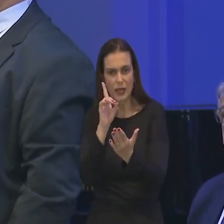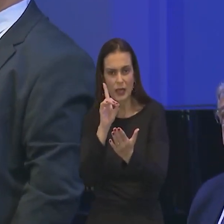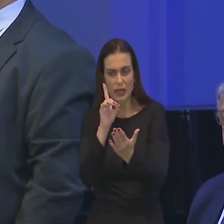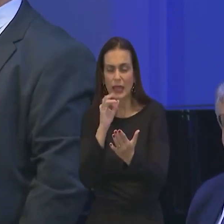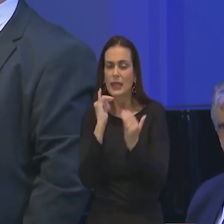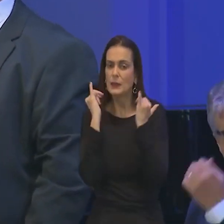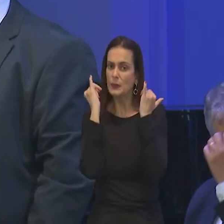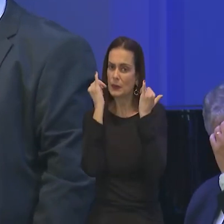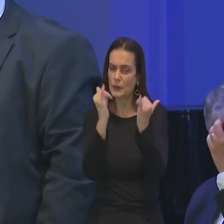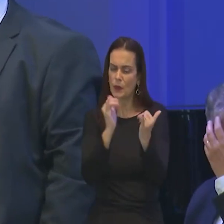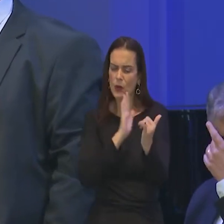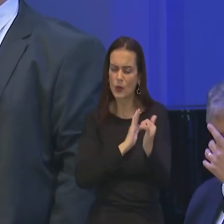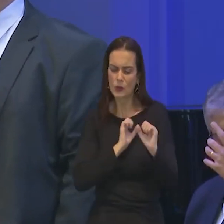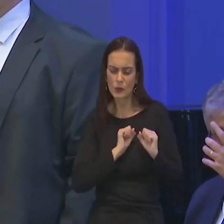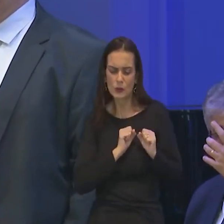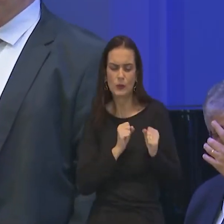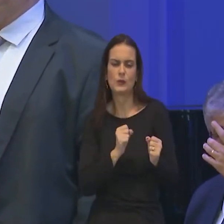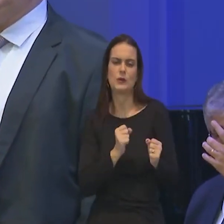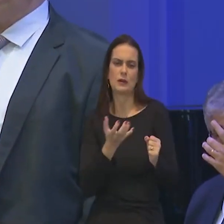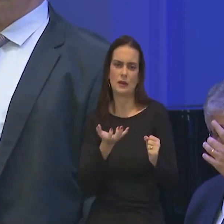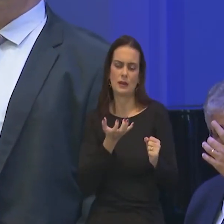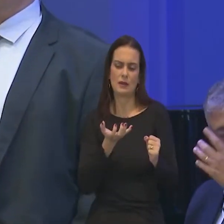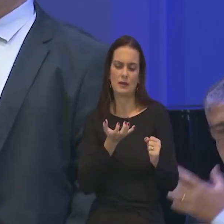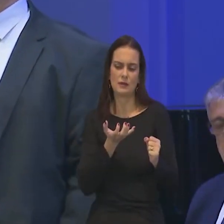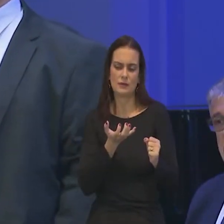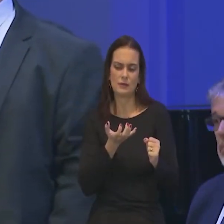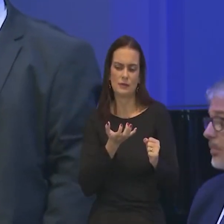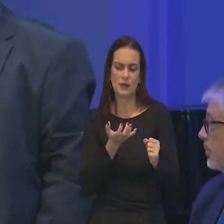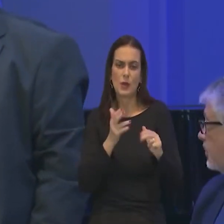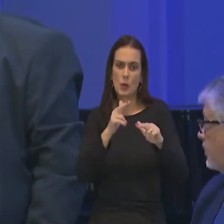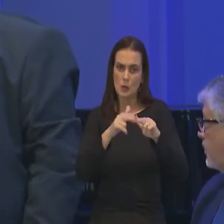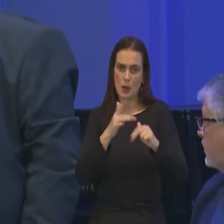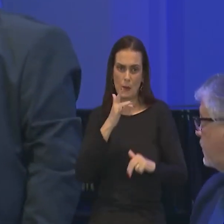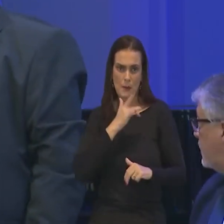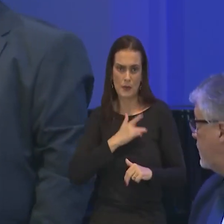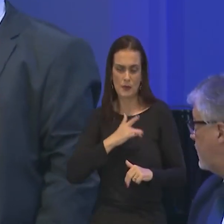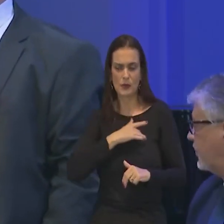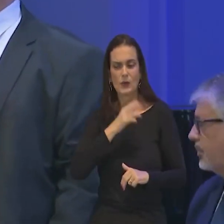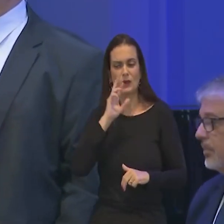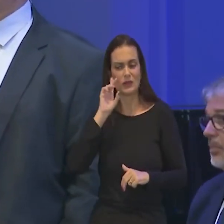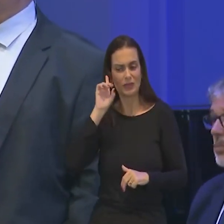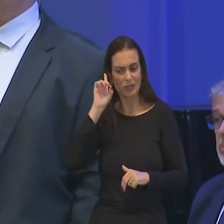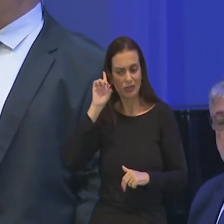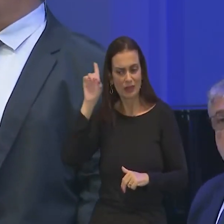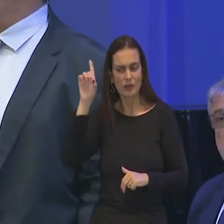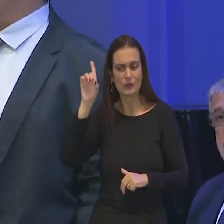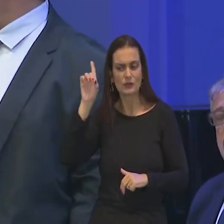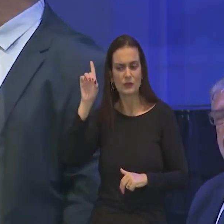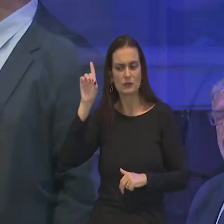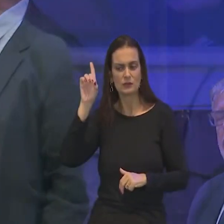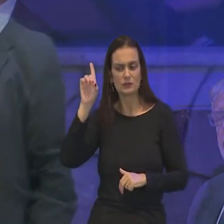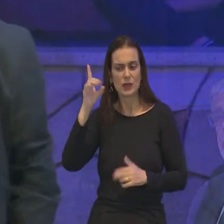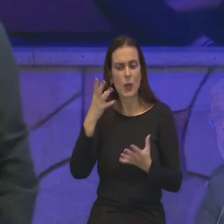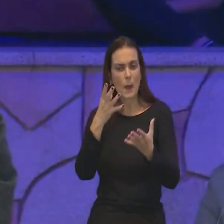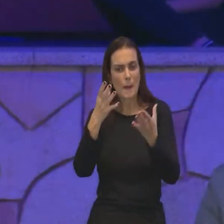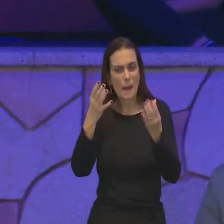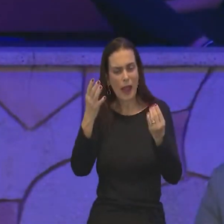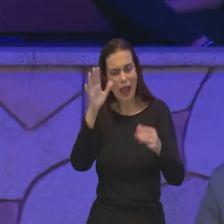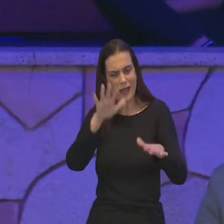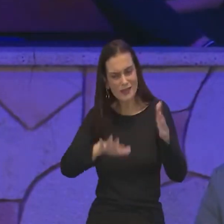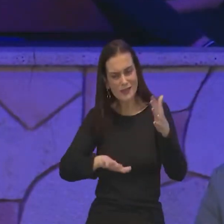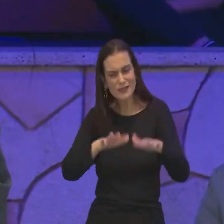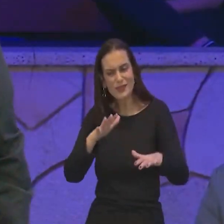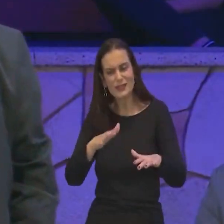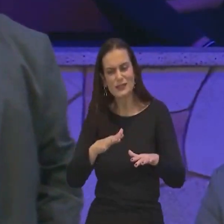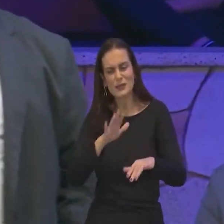meu coração, meu irmão. Pela misericórdia de Deus, eu acredito naquilo que eu prego. Muitas vezes, em